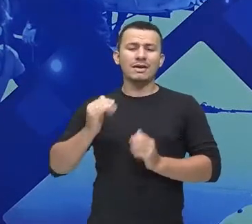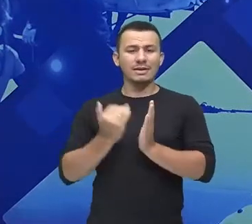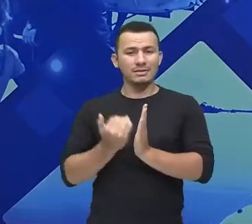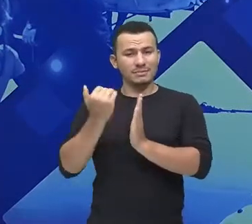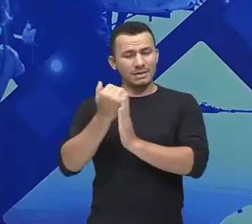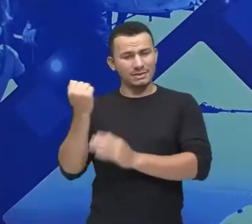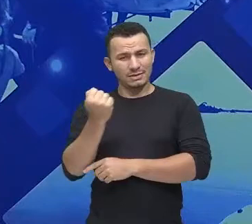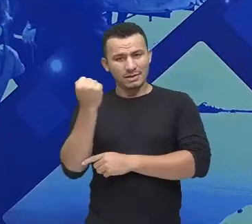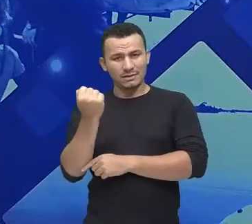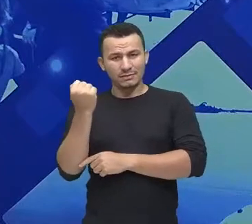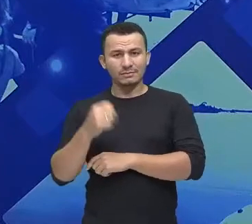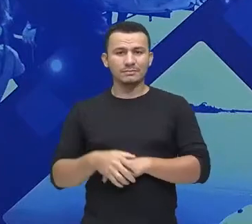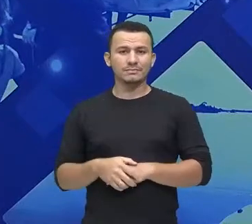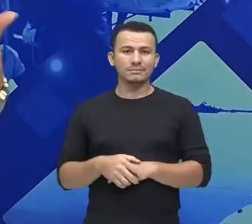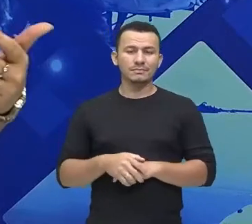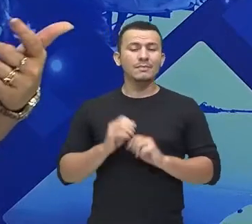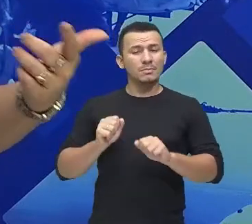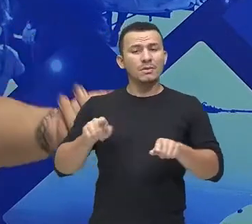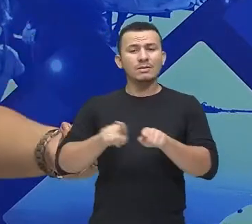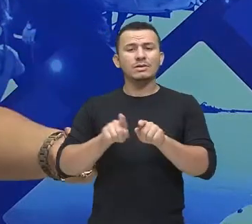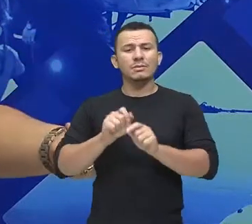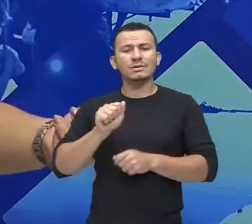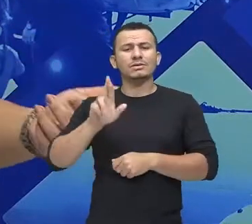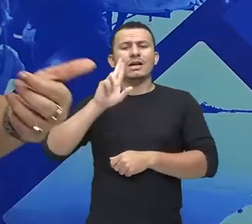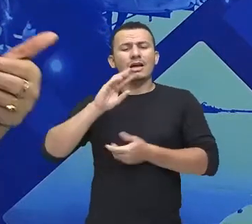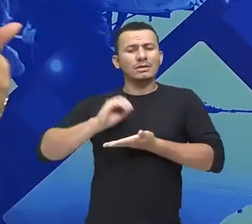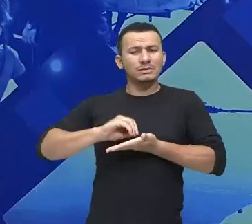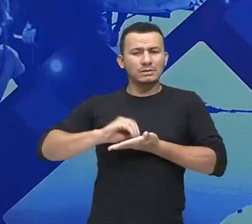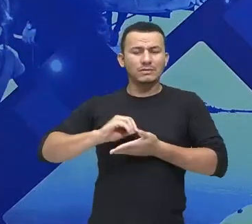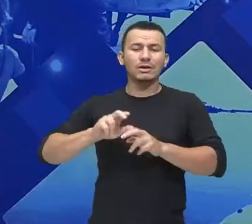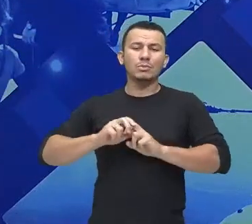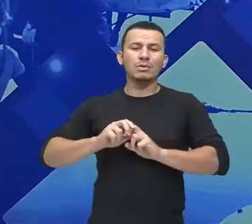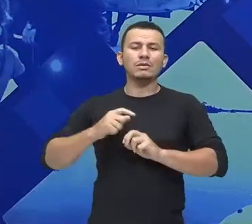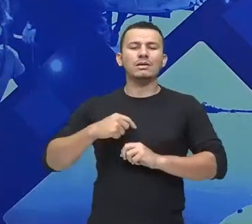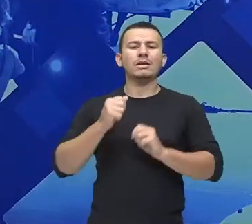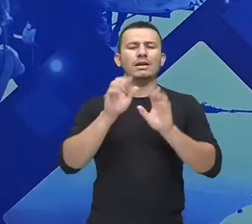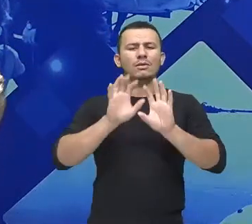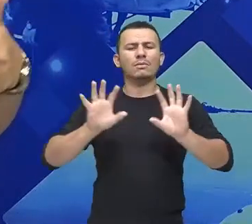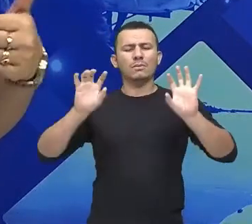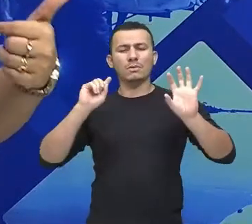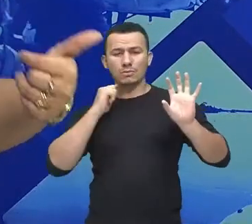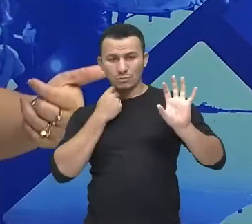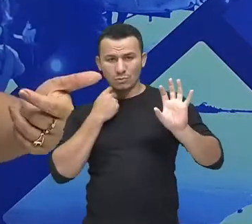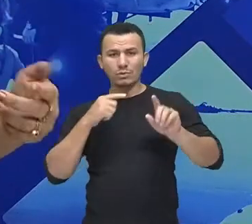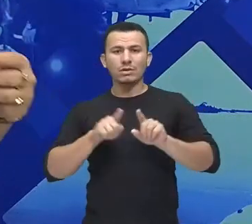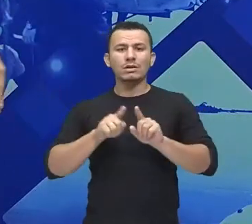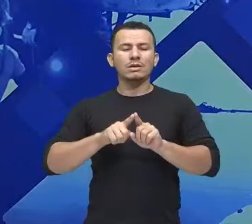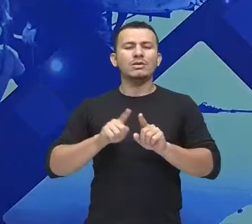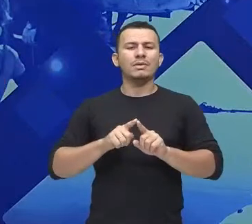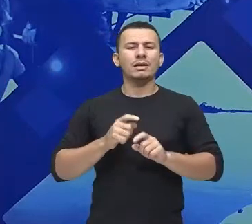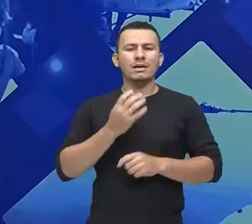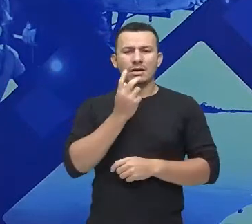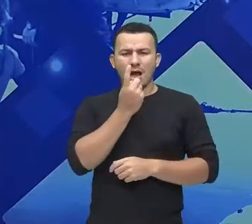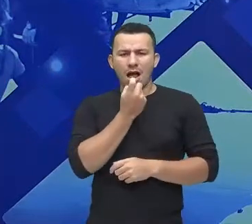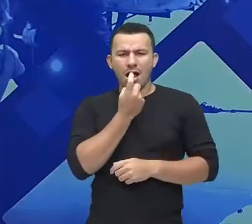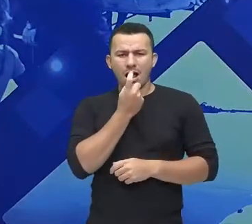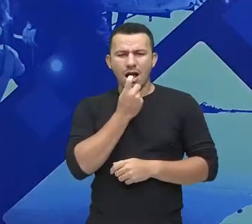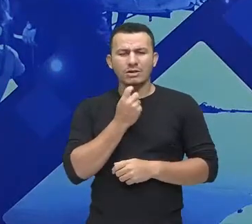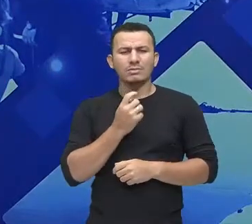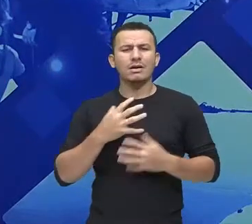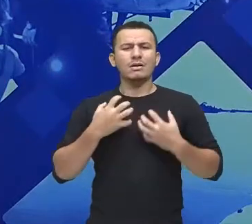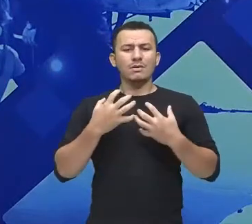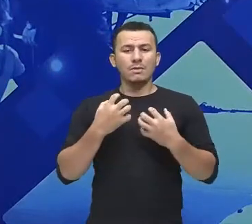agravando. Aí você pode ter uma falta de ar ocasionada por essa poluição, um agravamento da asma, né? E